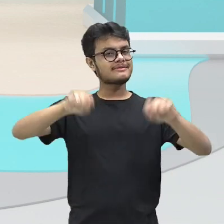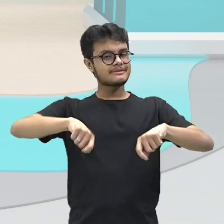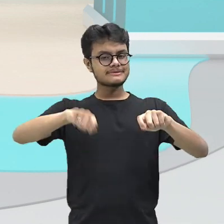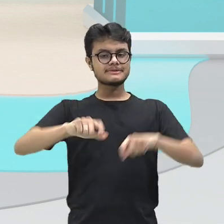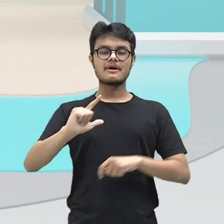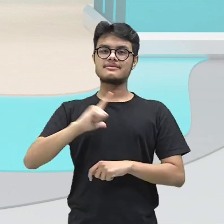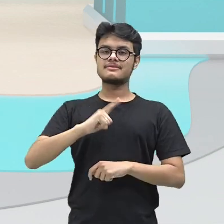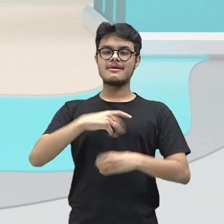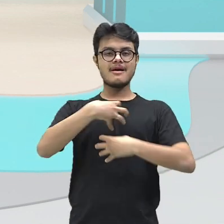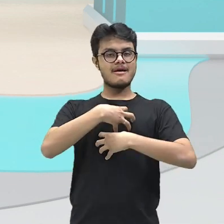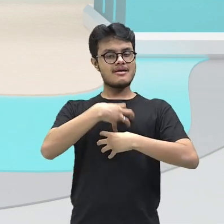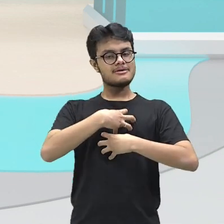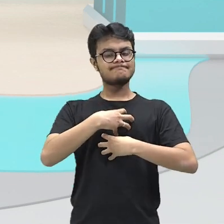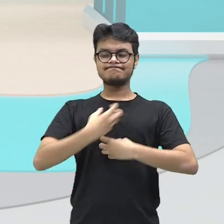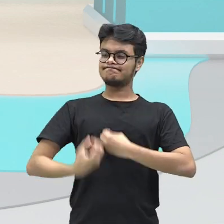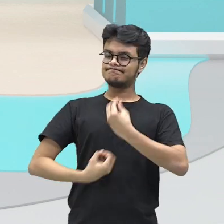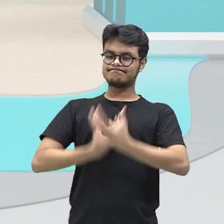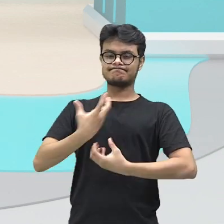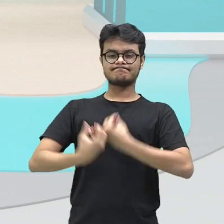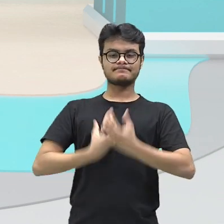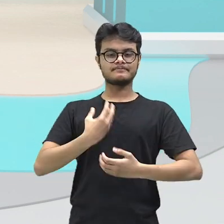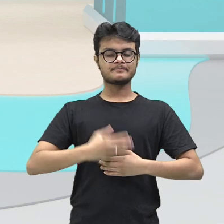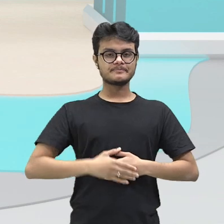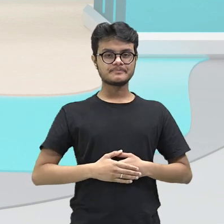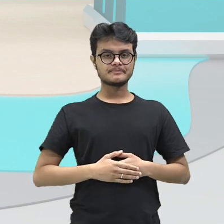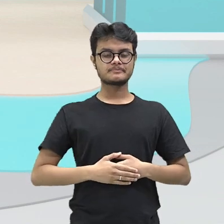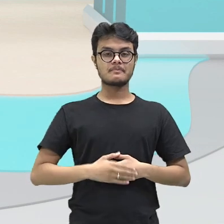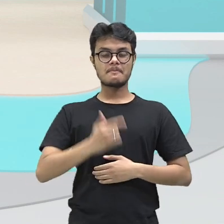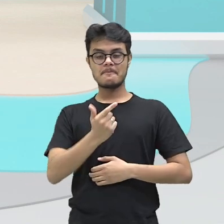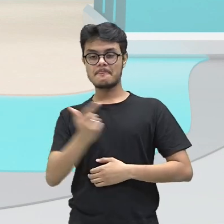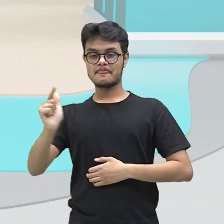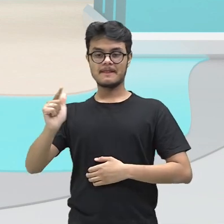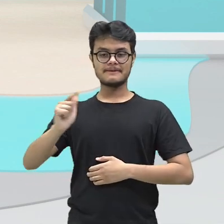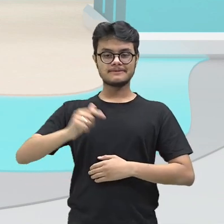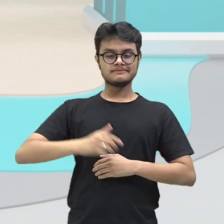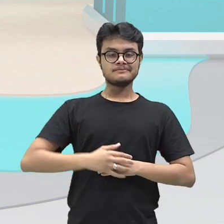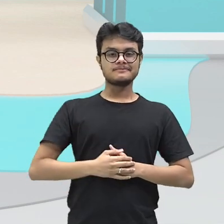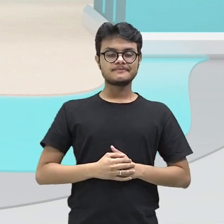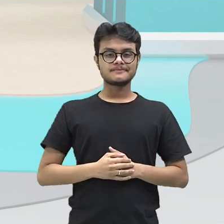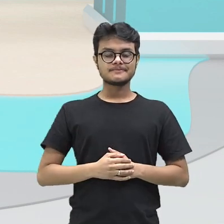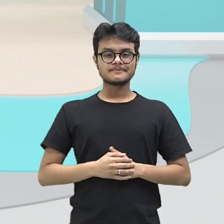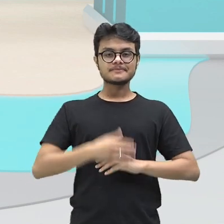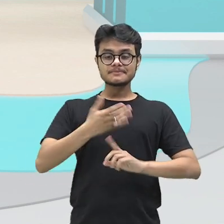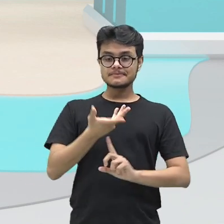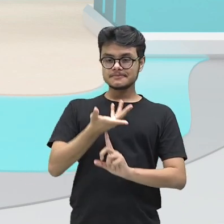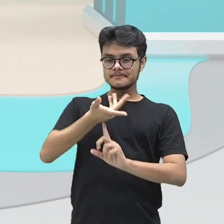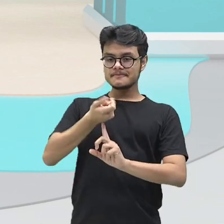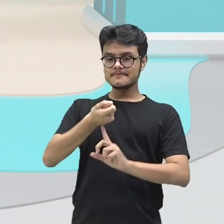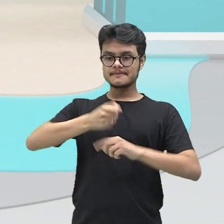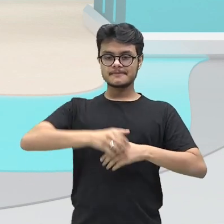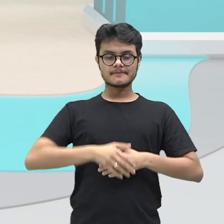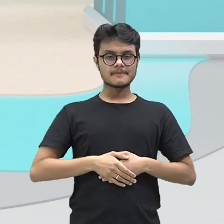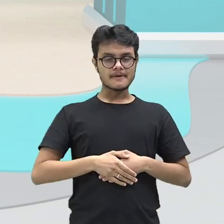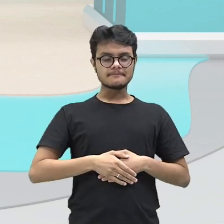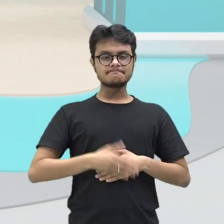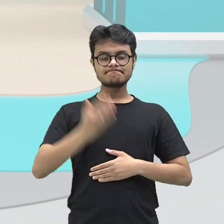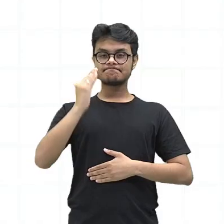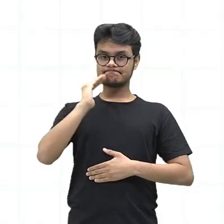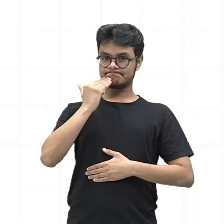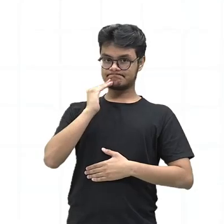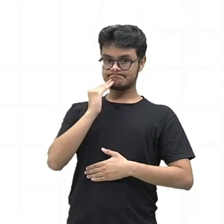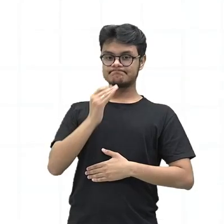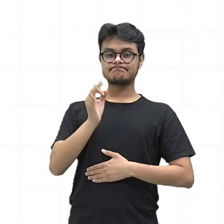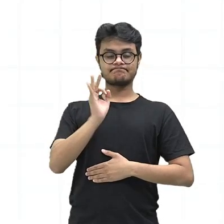pessoa se expressar. Vamos ver mais uma obra de arte agora que a gente está, para a gente entender essa